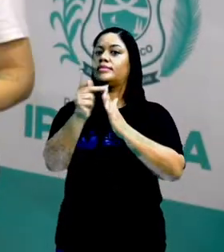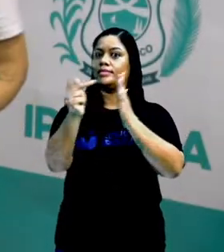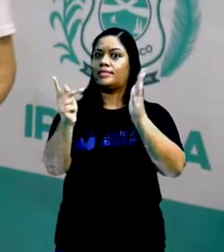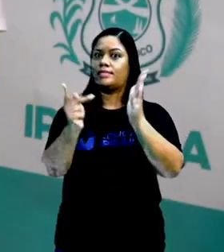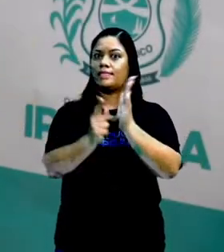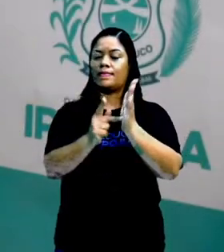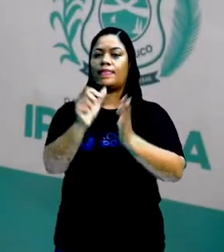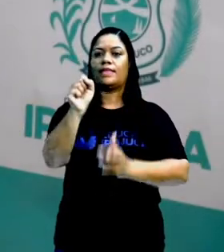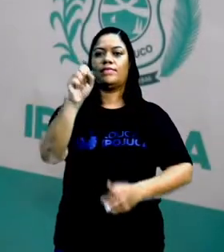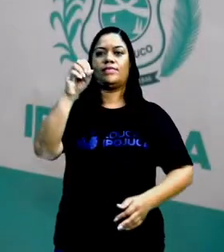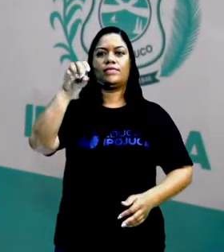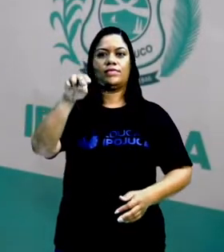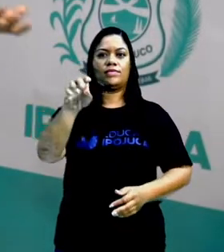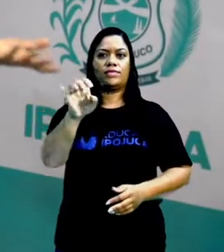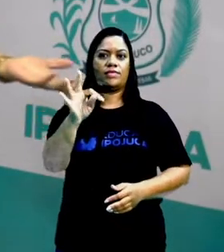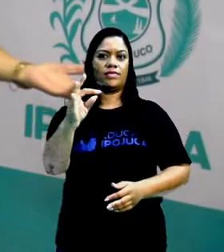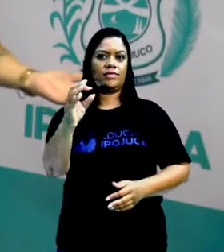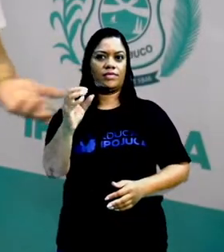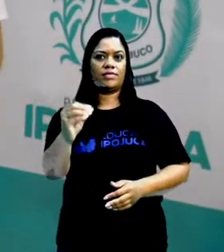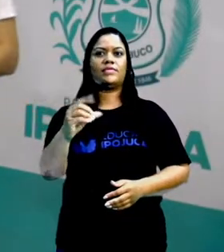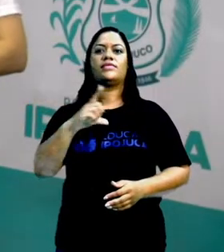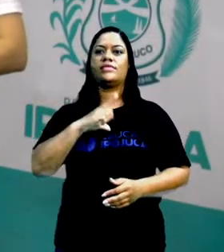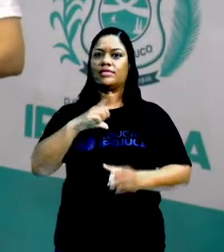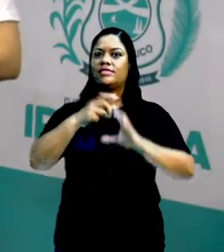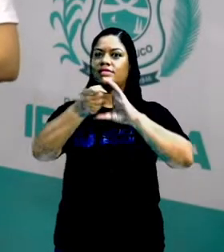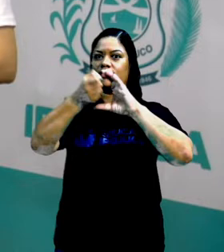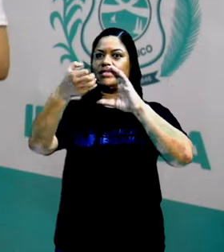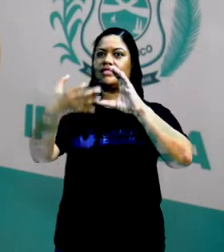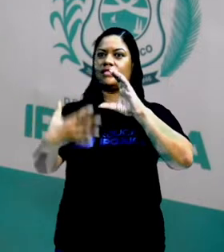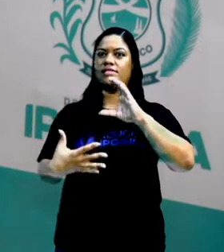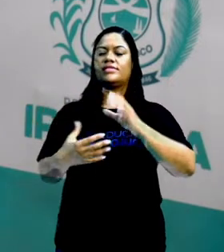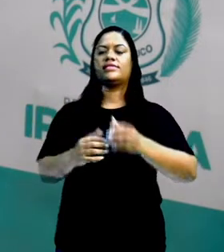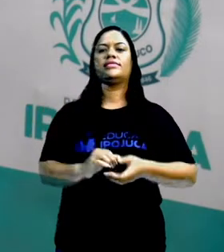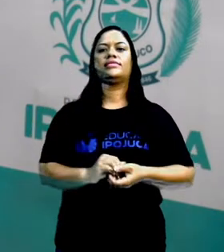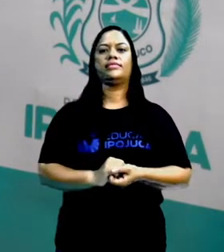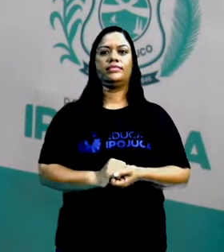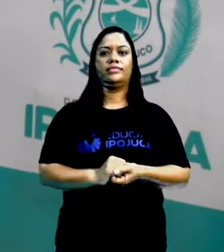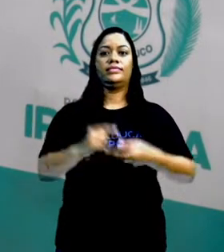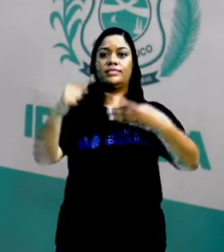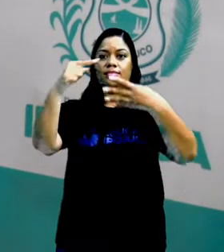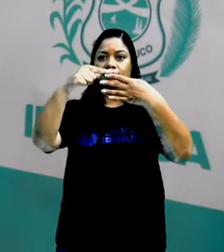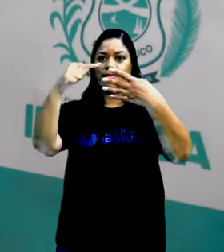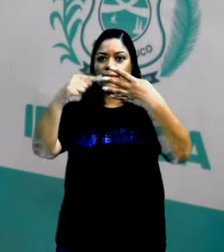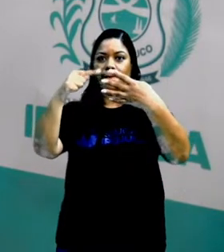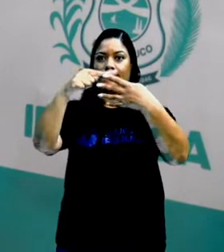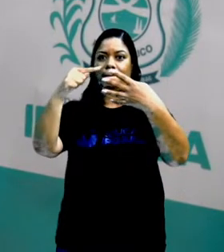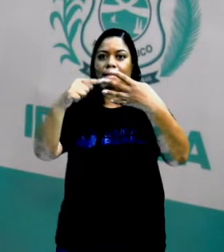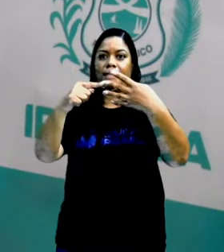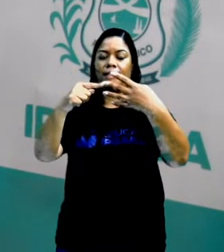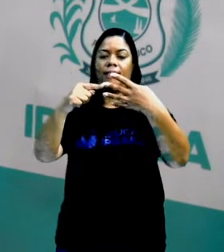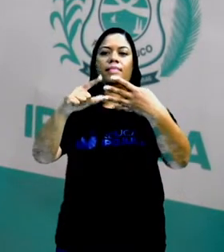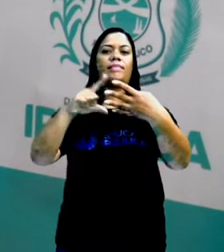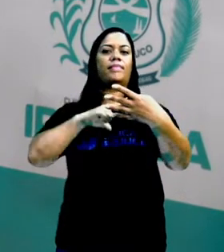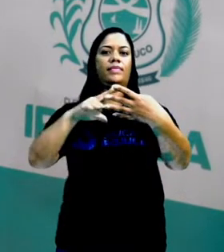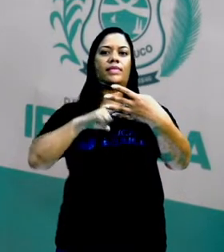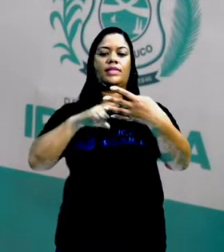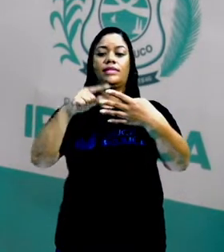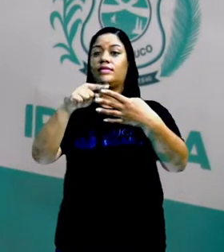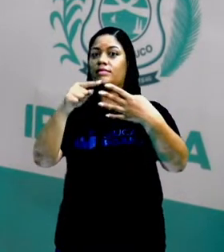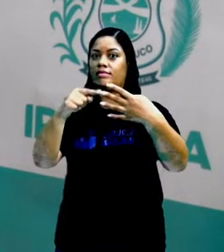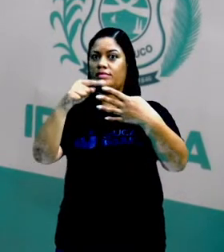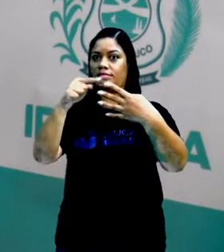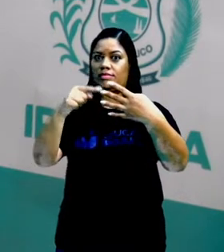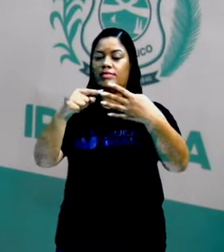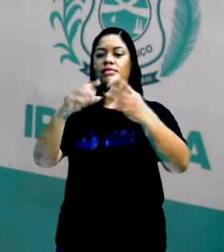um soneto. E o soneto tem essas características, né? Os 2 primeiros versos têm... as